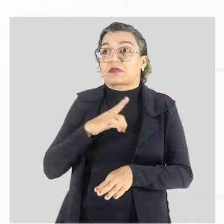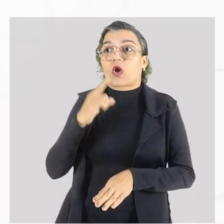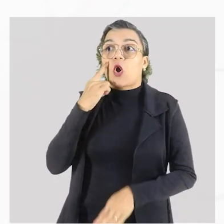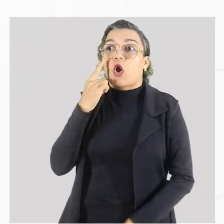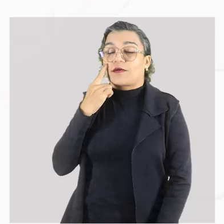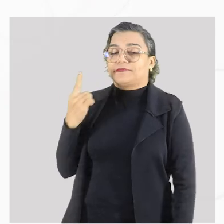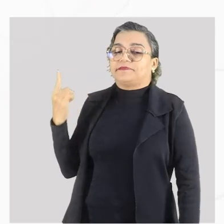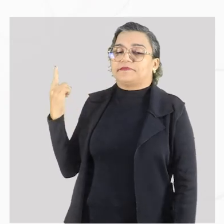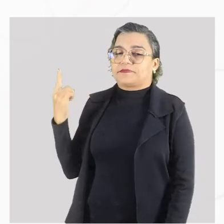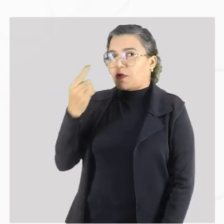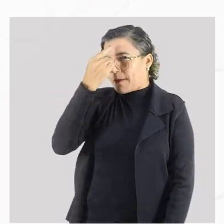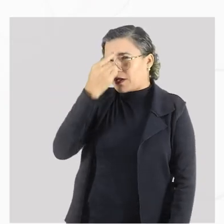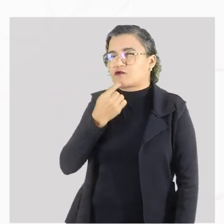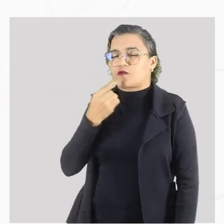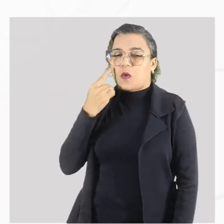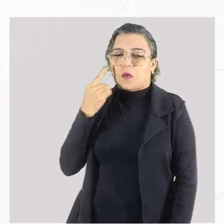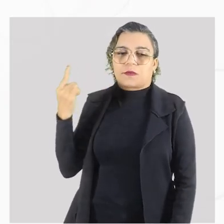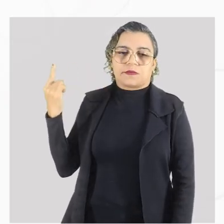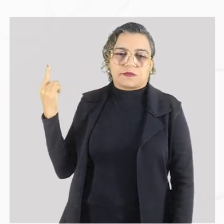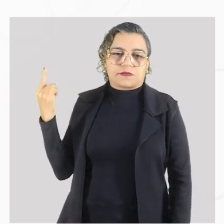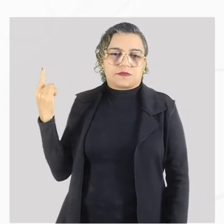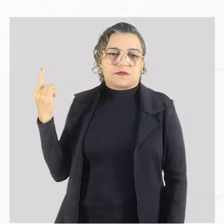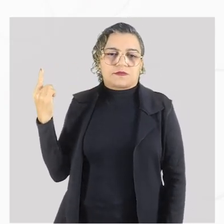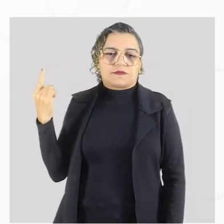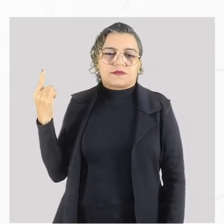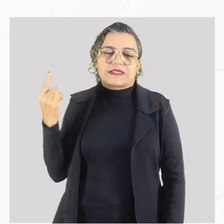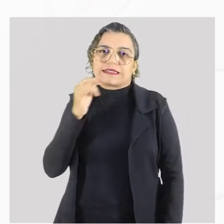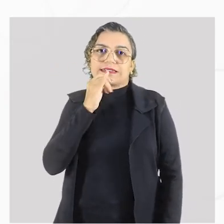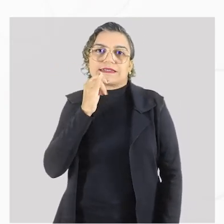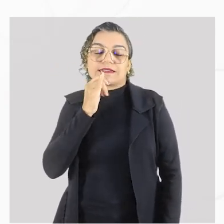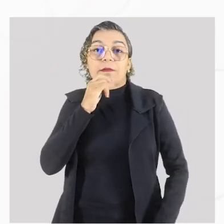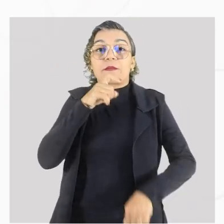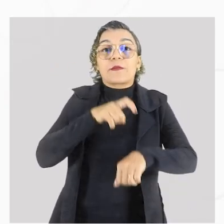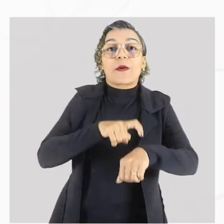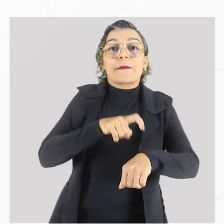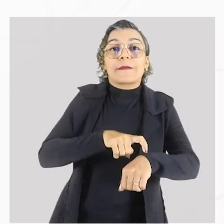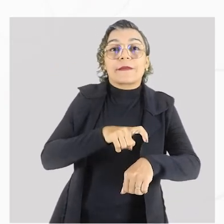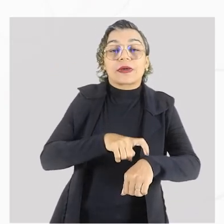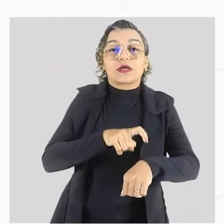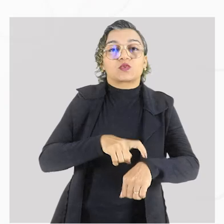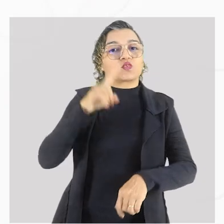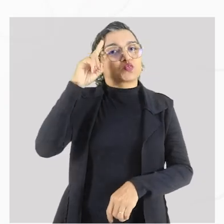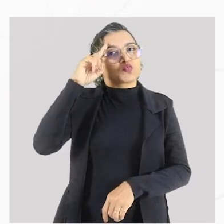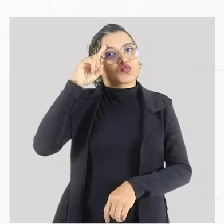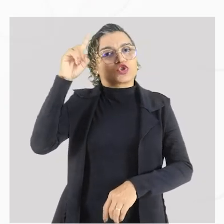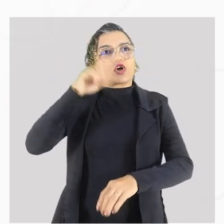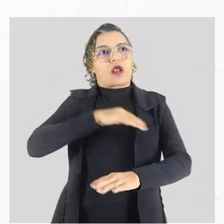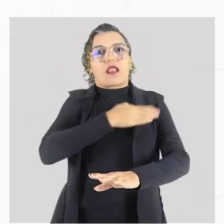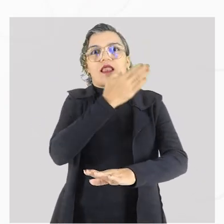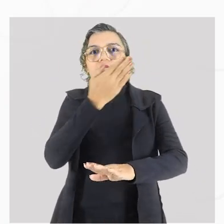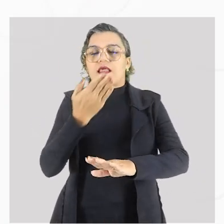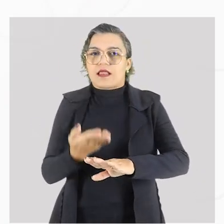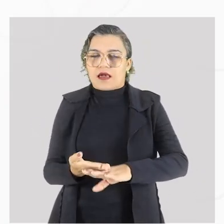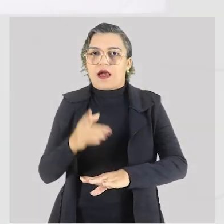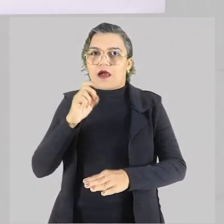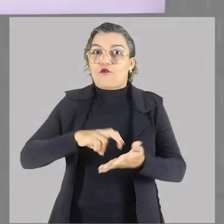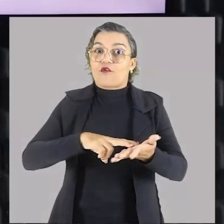ó. Parts of the day, partes do dia, que é um vocabulário que eu tenho certeza que vocês conhecem, que vocês já